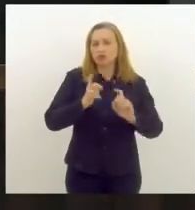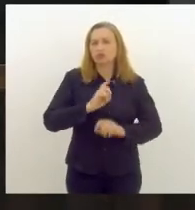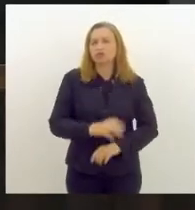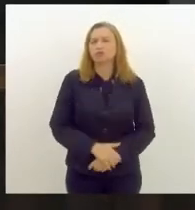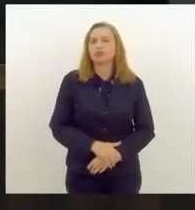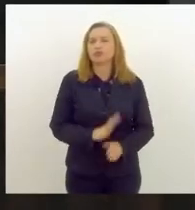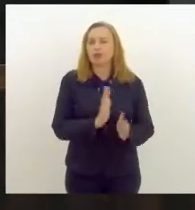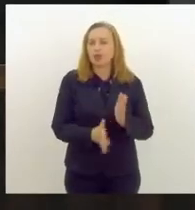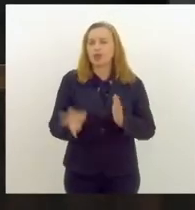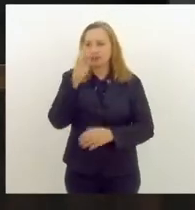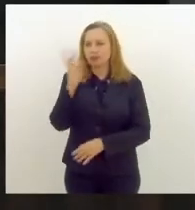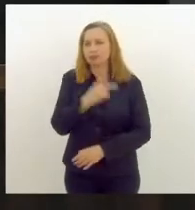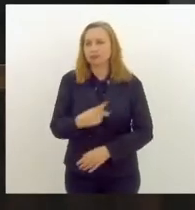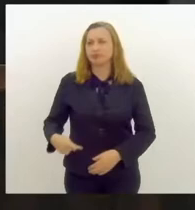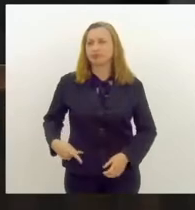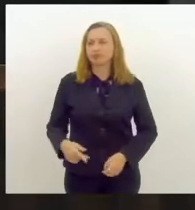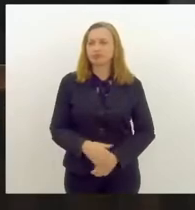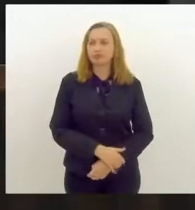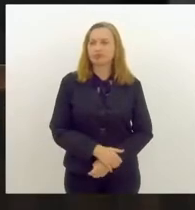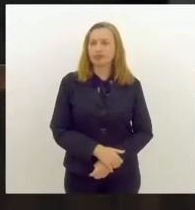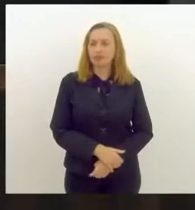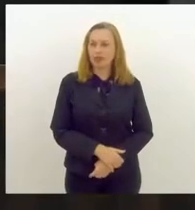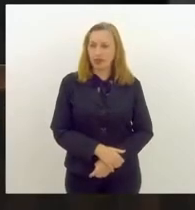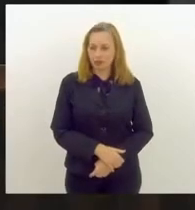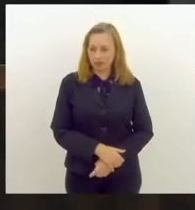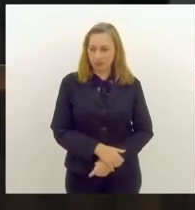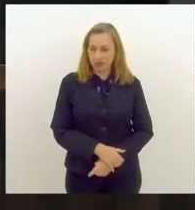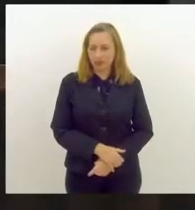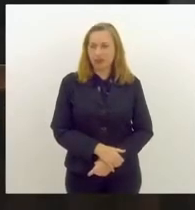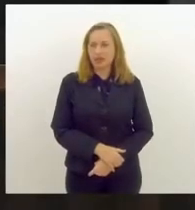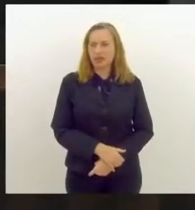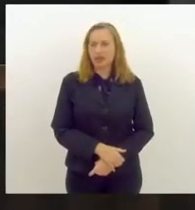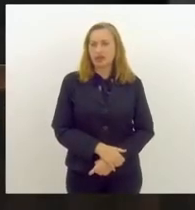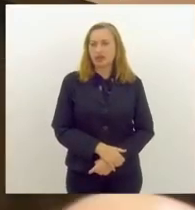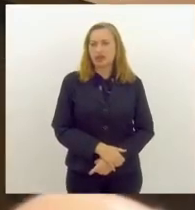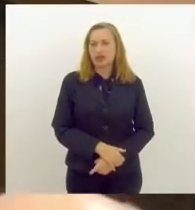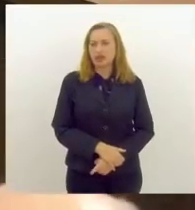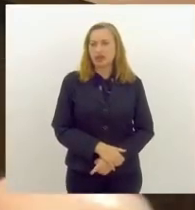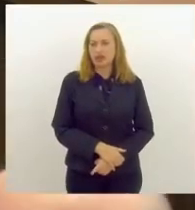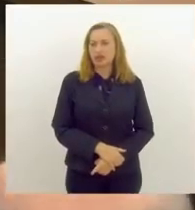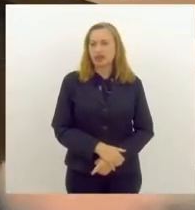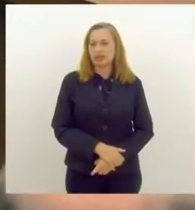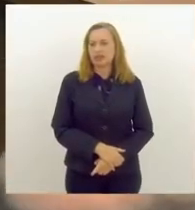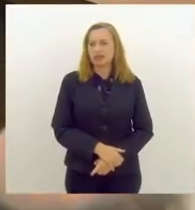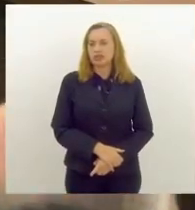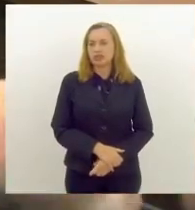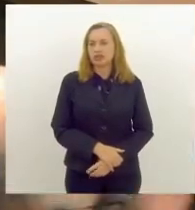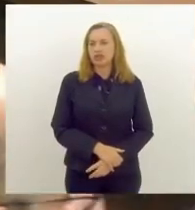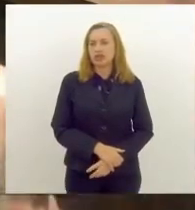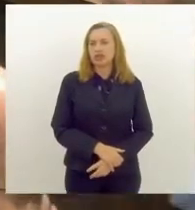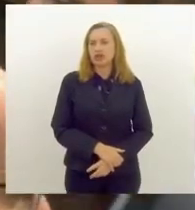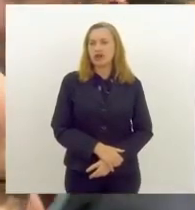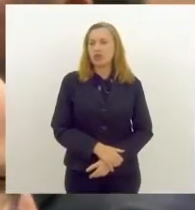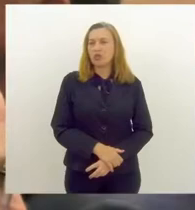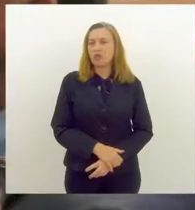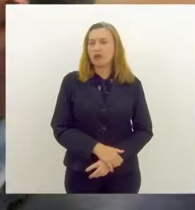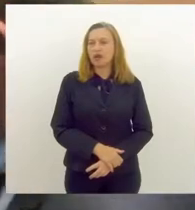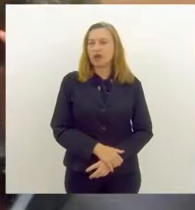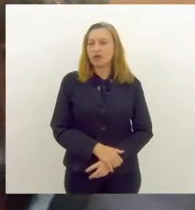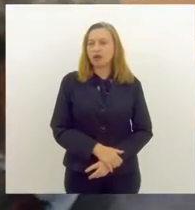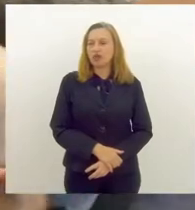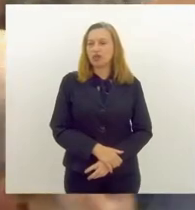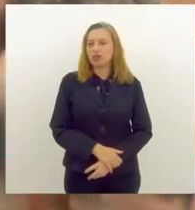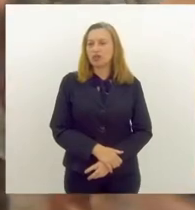Questão de ordem, senhor presidente. Questão de ordem, deputado Marcelo Dino. Senhor presidente, eu gostaria